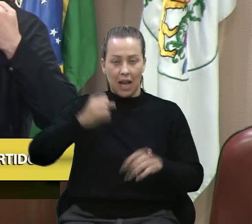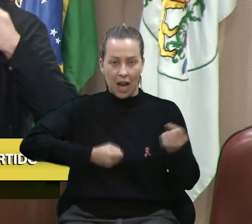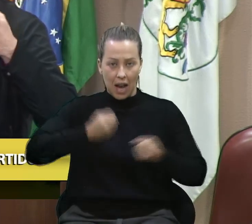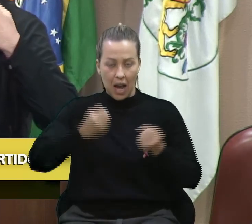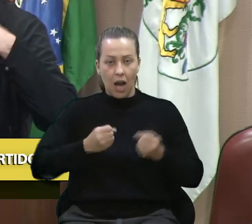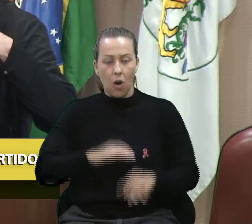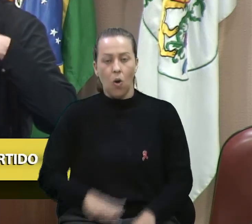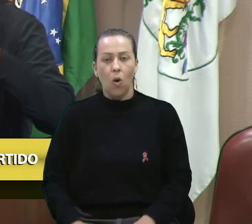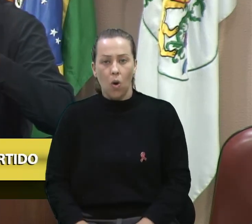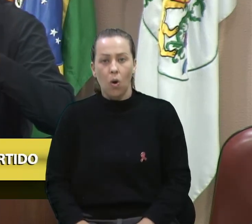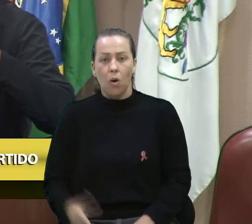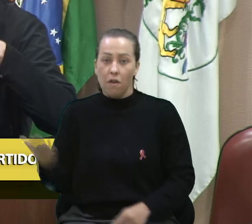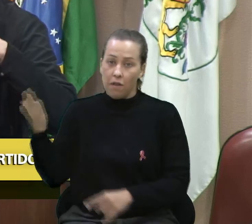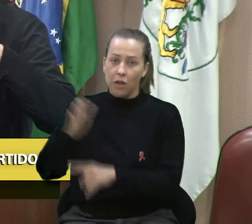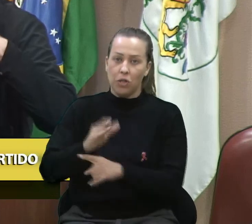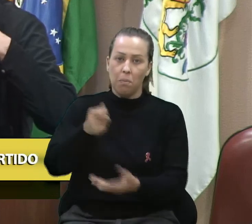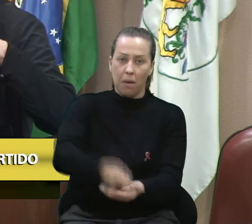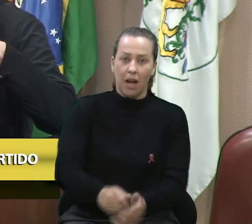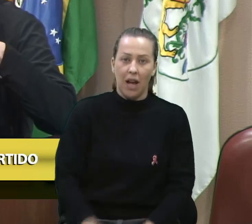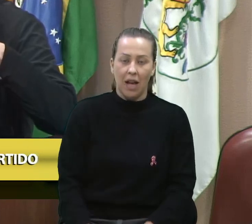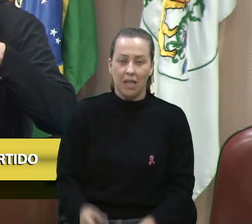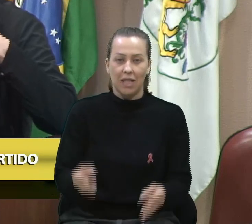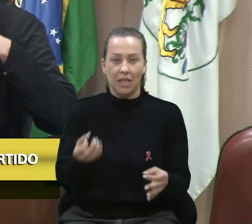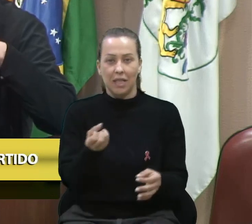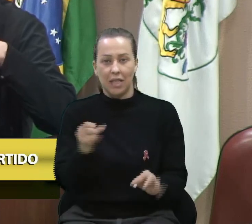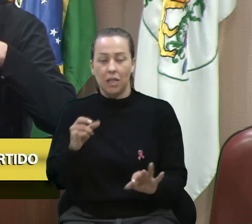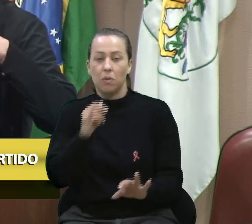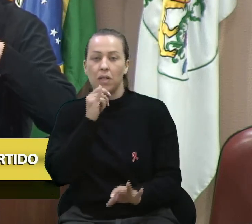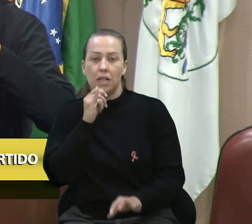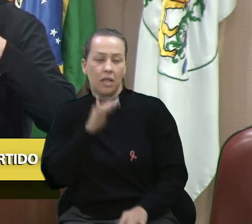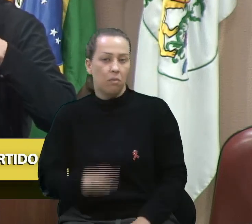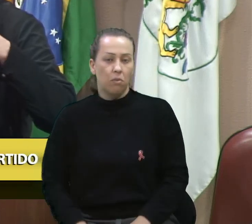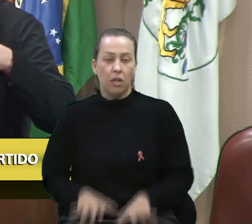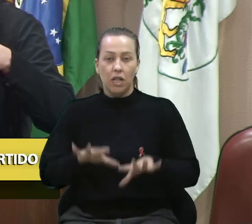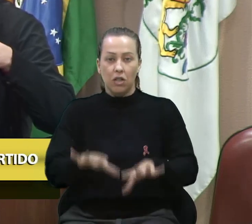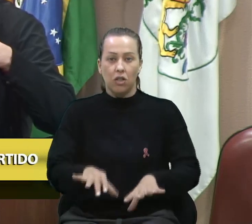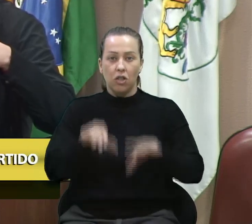vai estar ajudando a contribuir. Porque se a gente simplesmente pega e